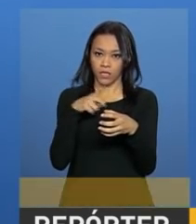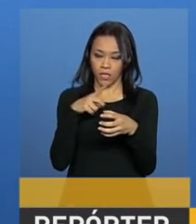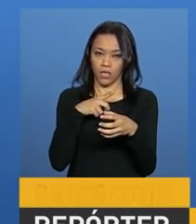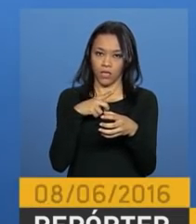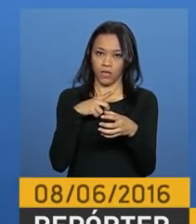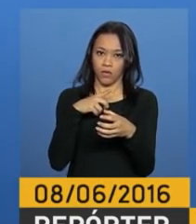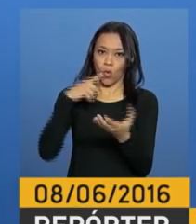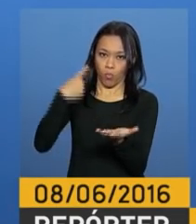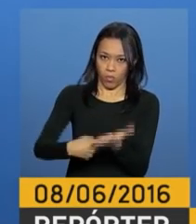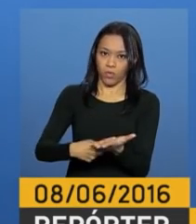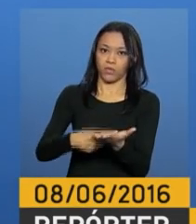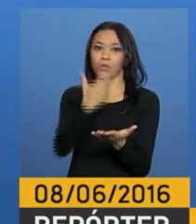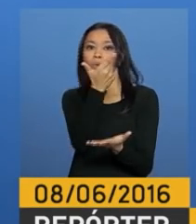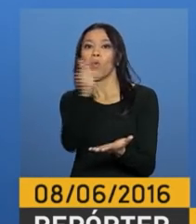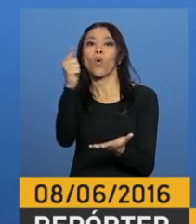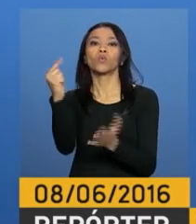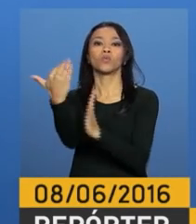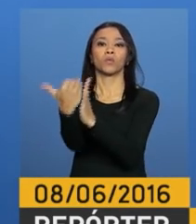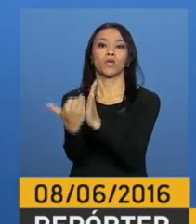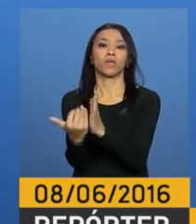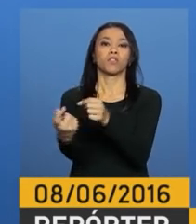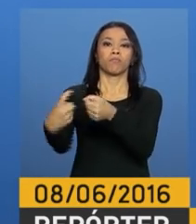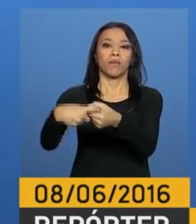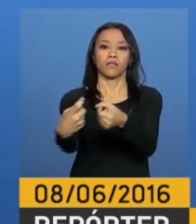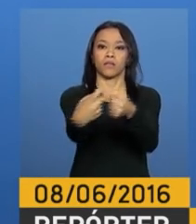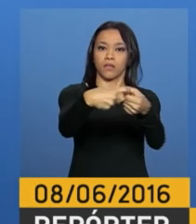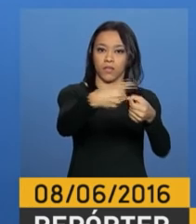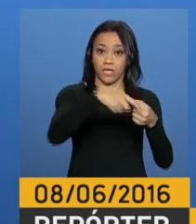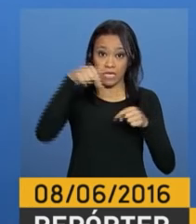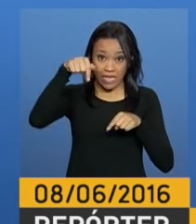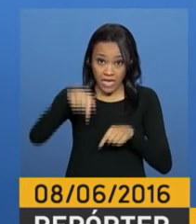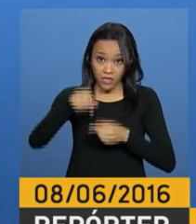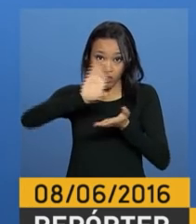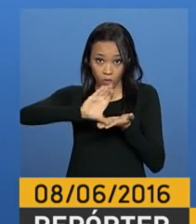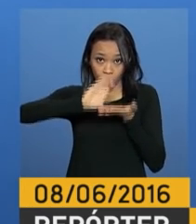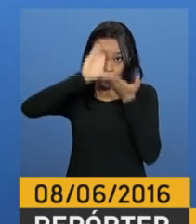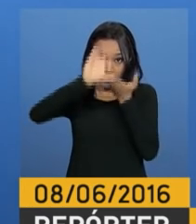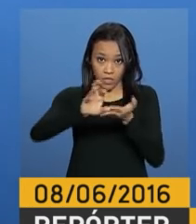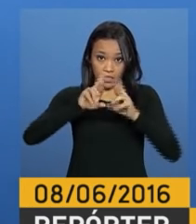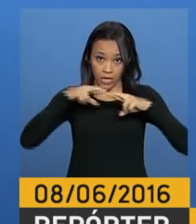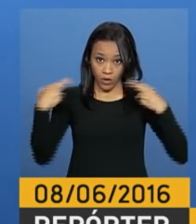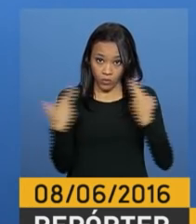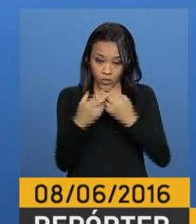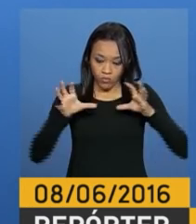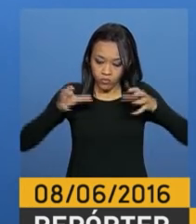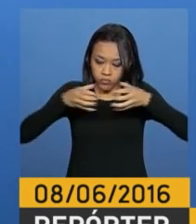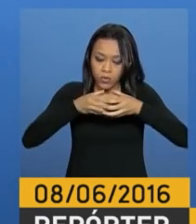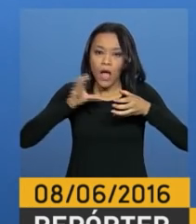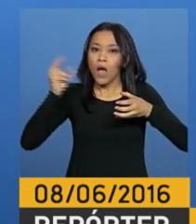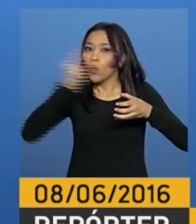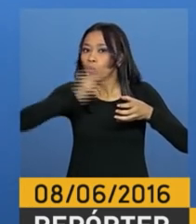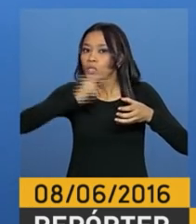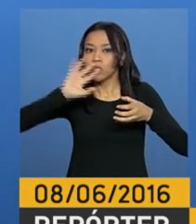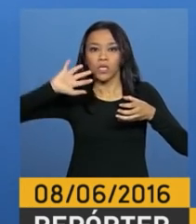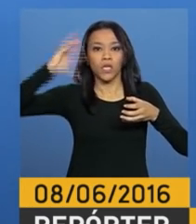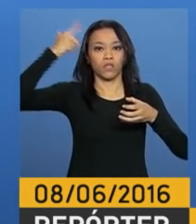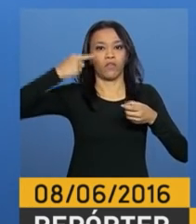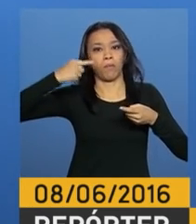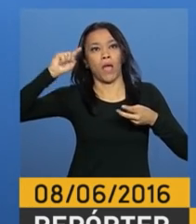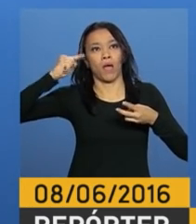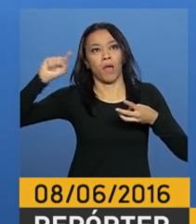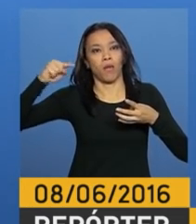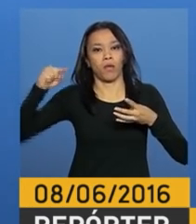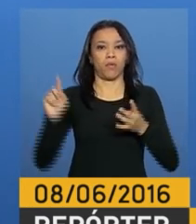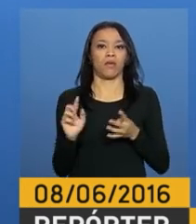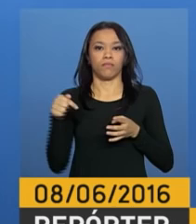parceria para que esse esse conselho possa deliberar com muita rapidez e isso